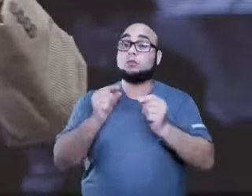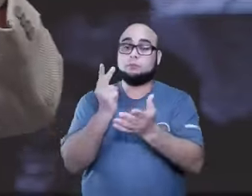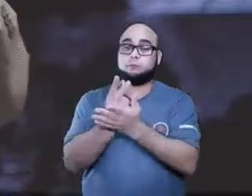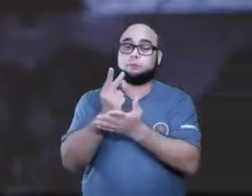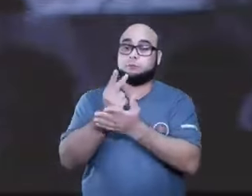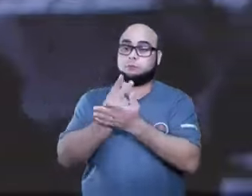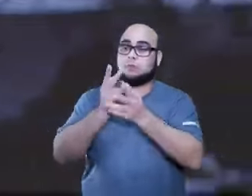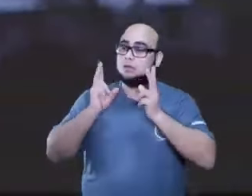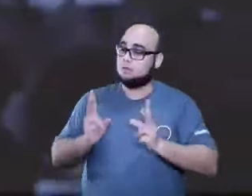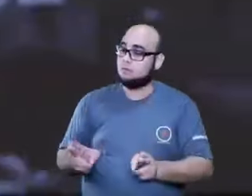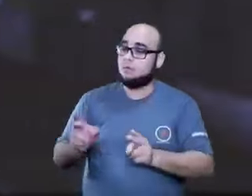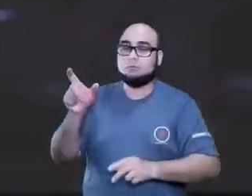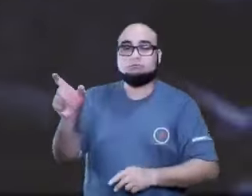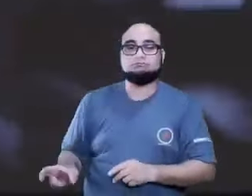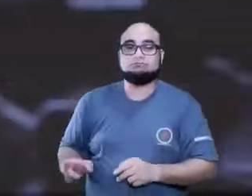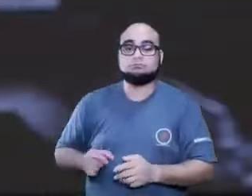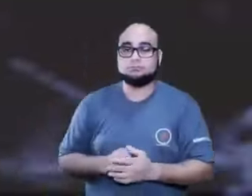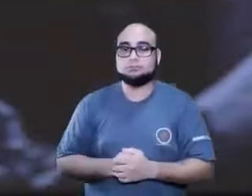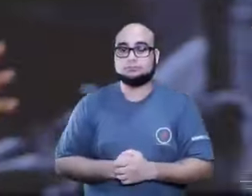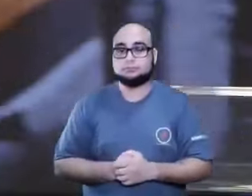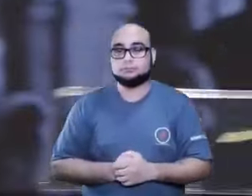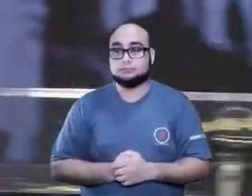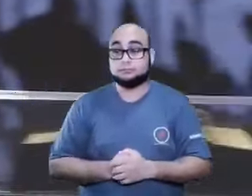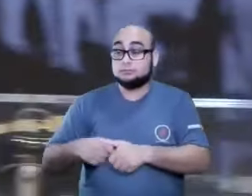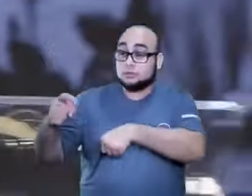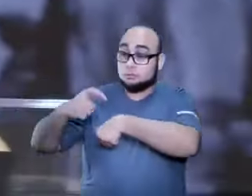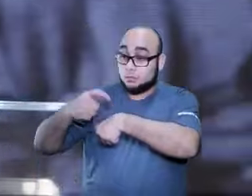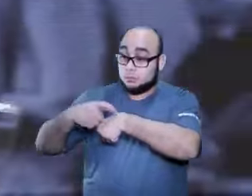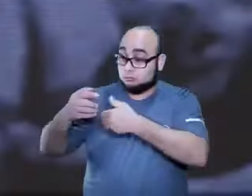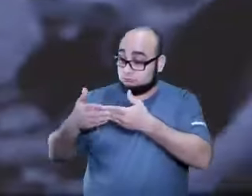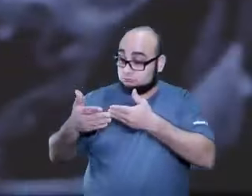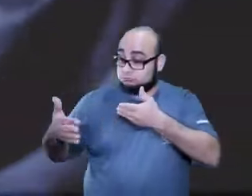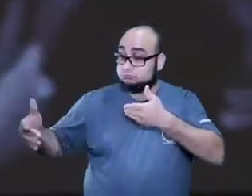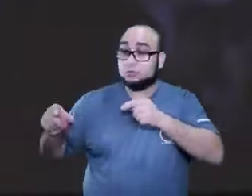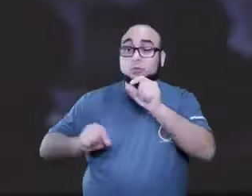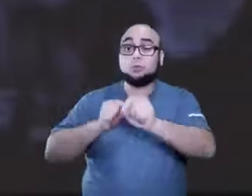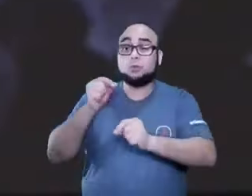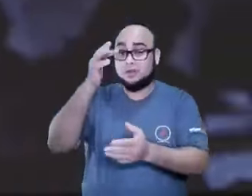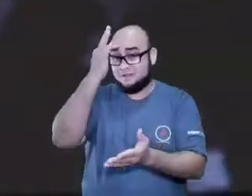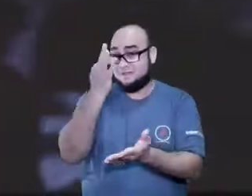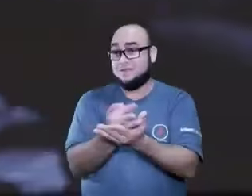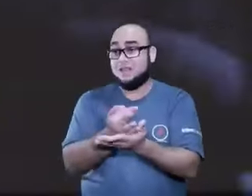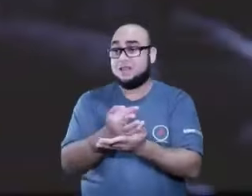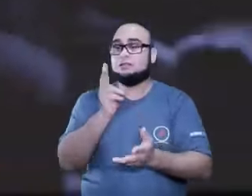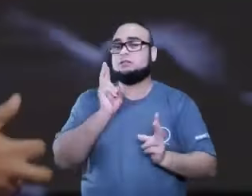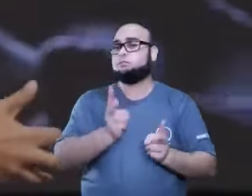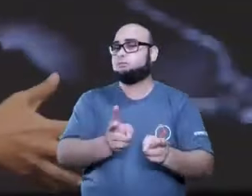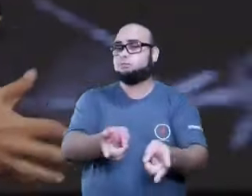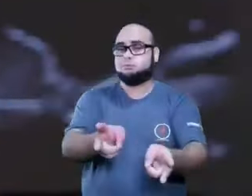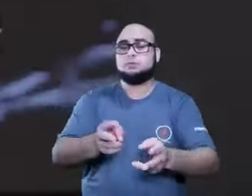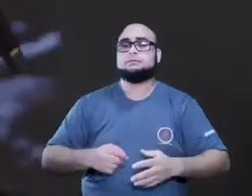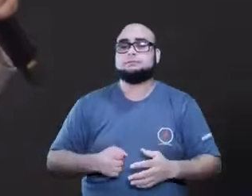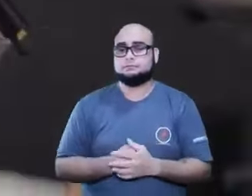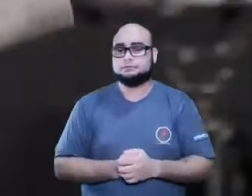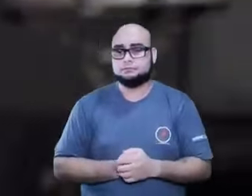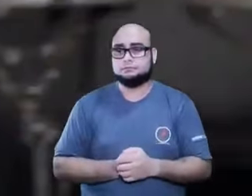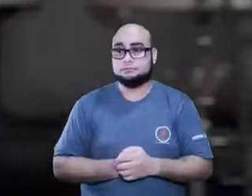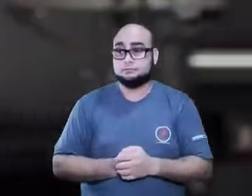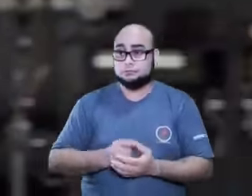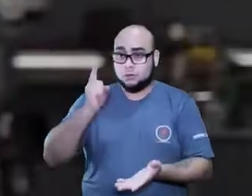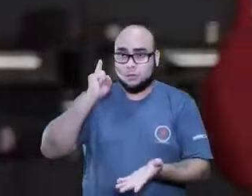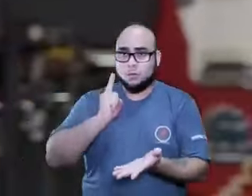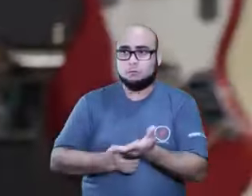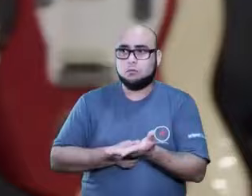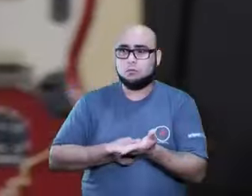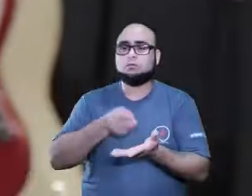mesmo. O tempo passou, mas a fé é a mesma. O comprometimento é